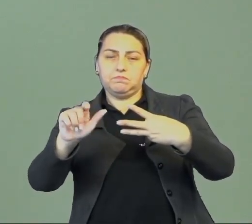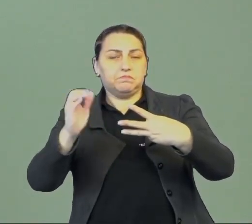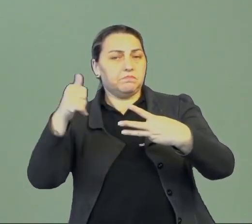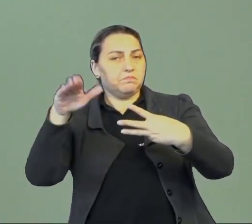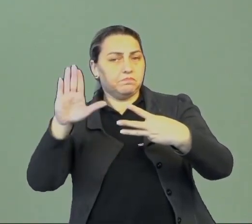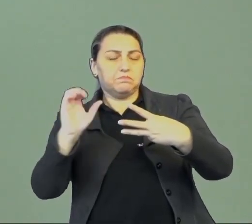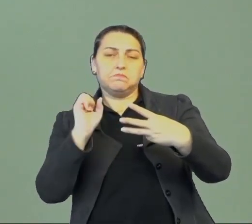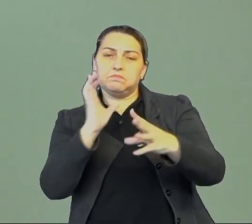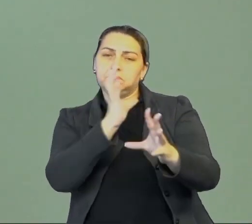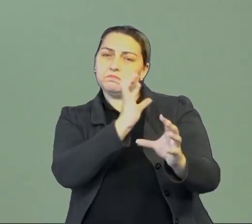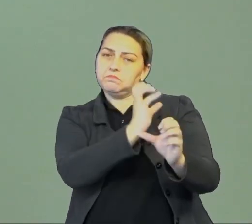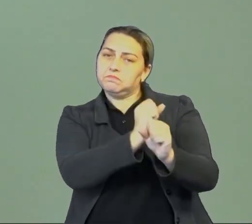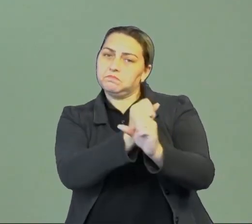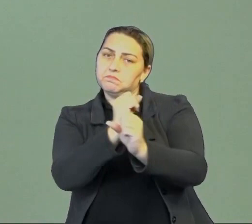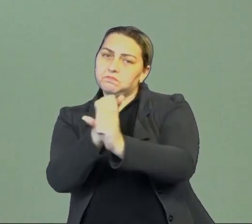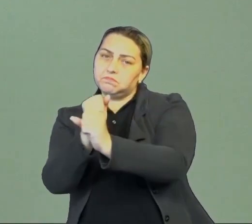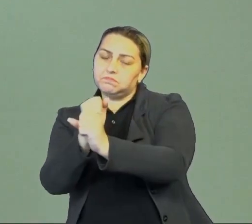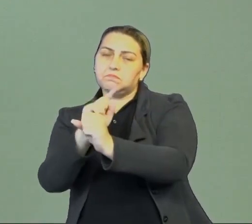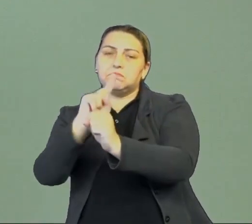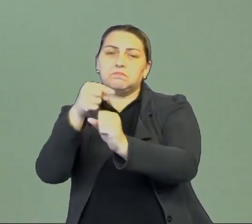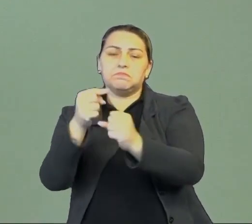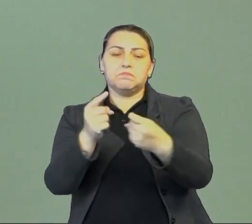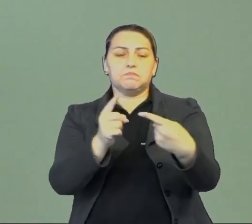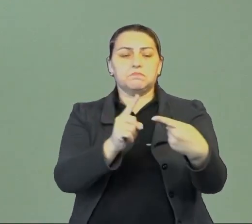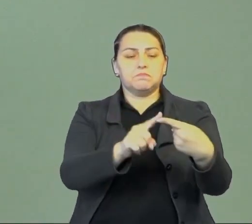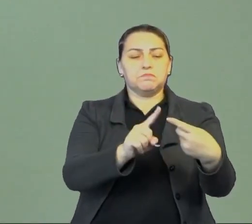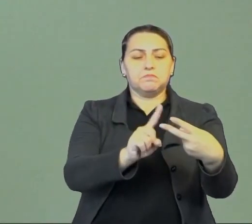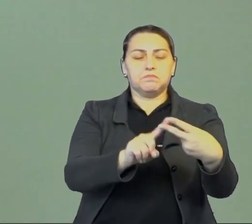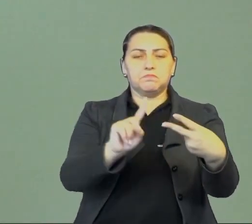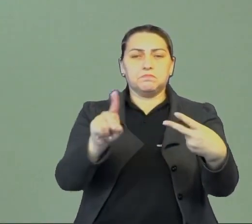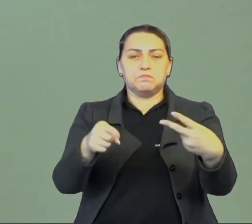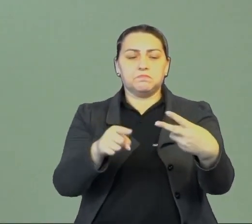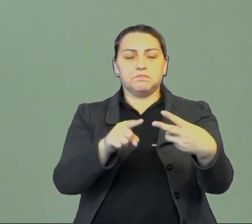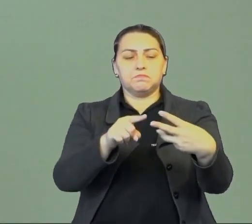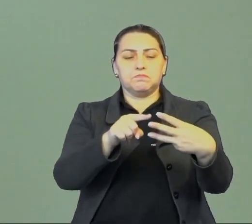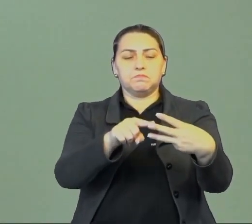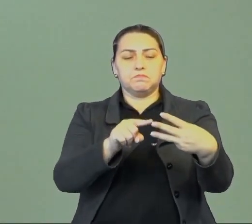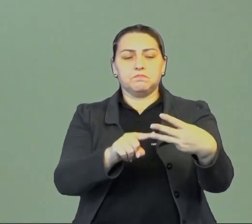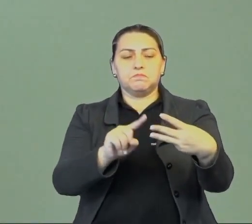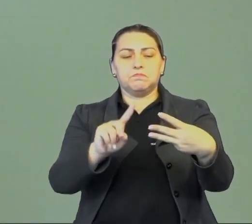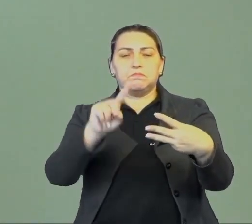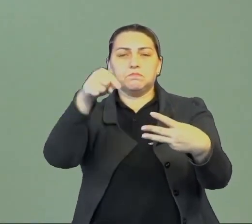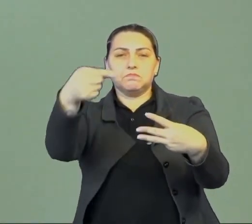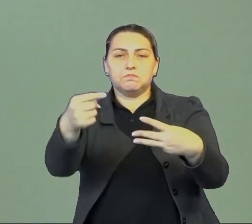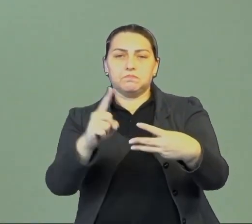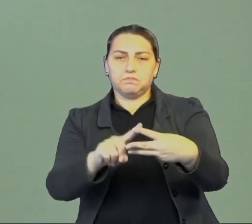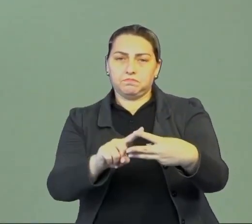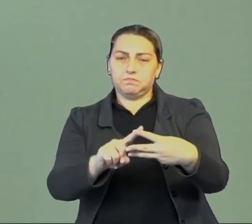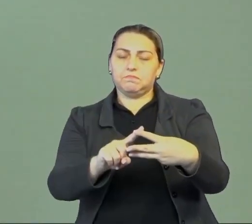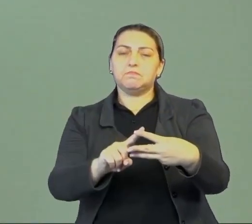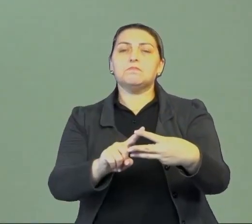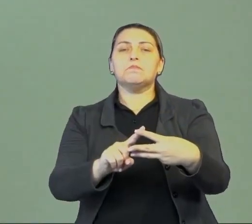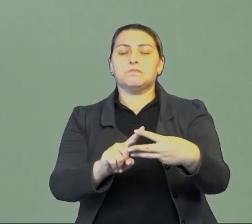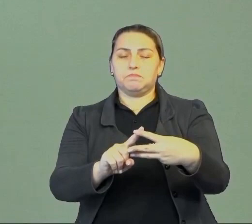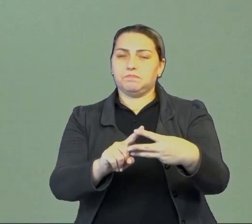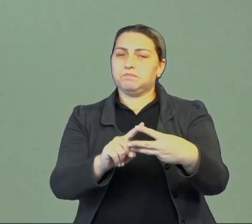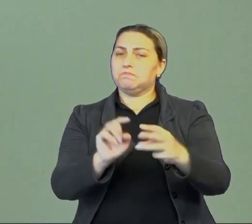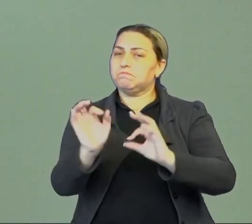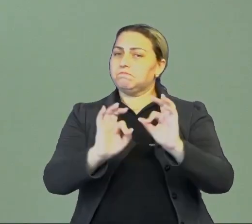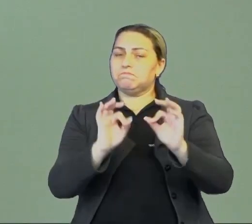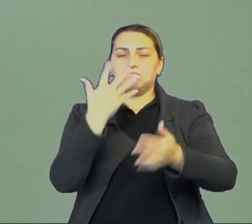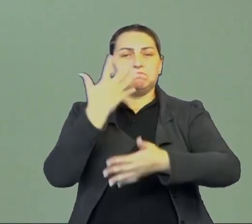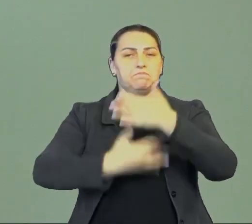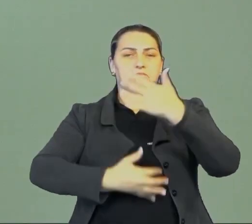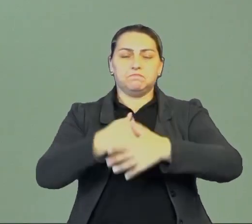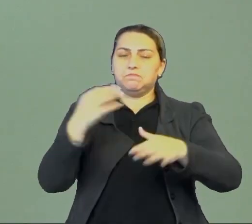somar as duas últimas depois a primeira ou as duas do meio depois a próxima enfim Essa ordem